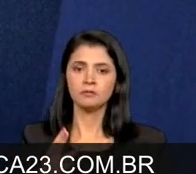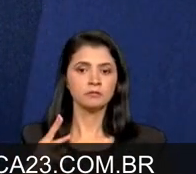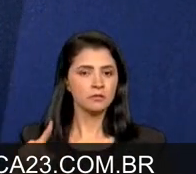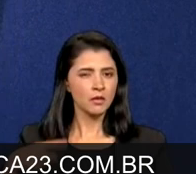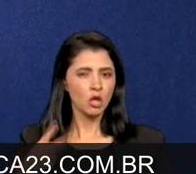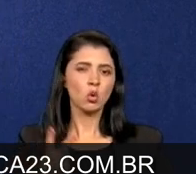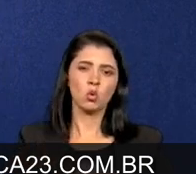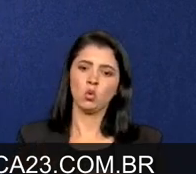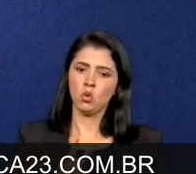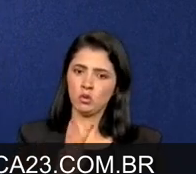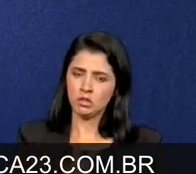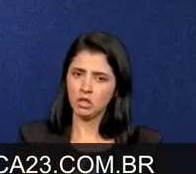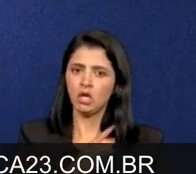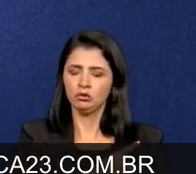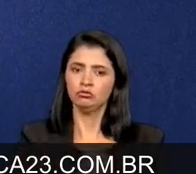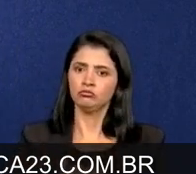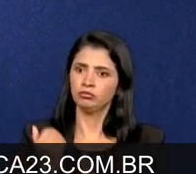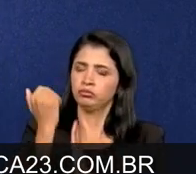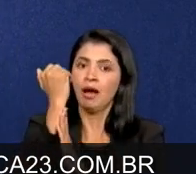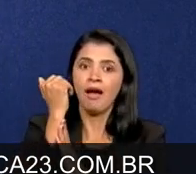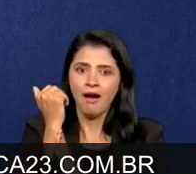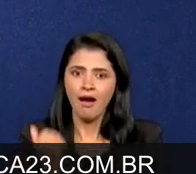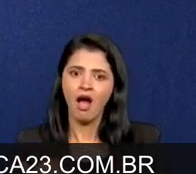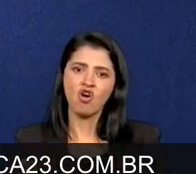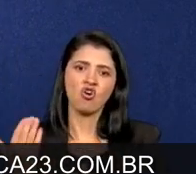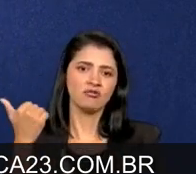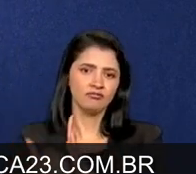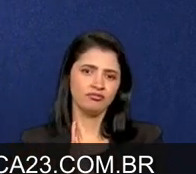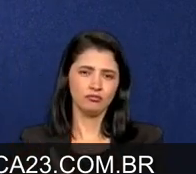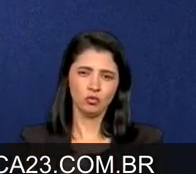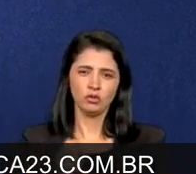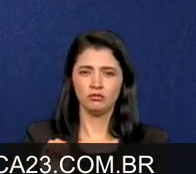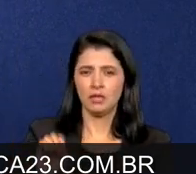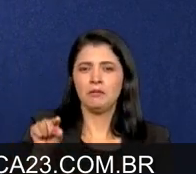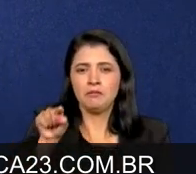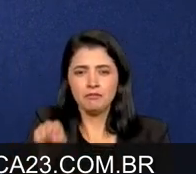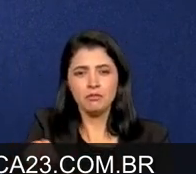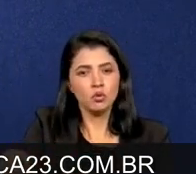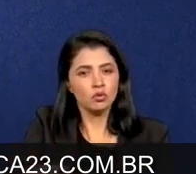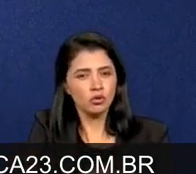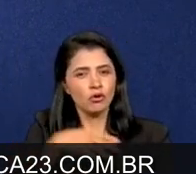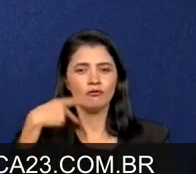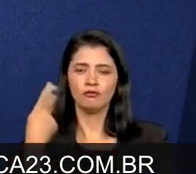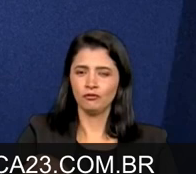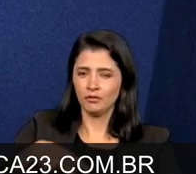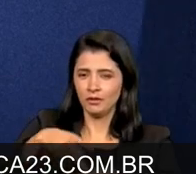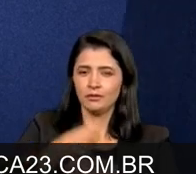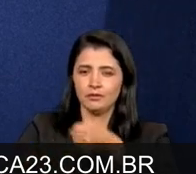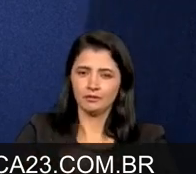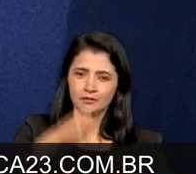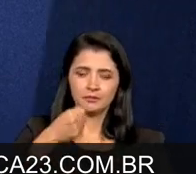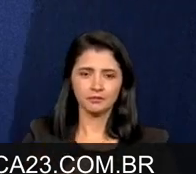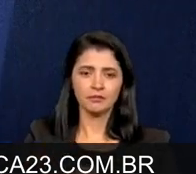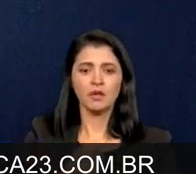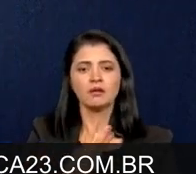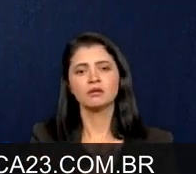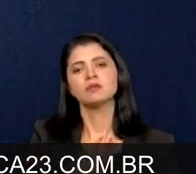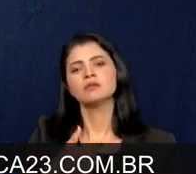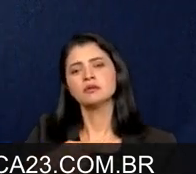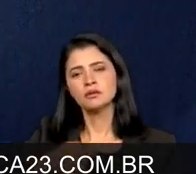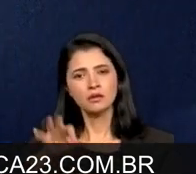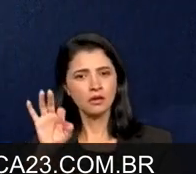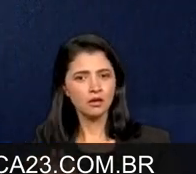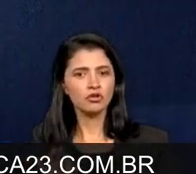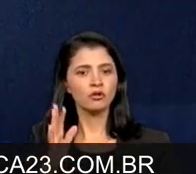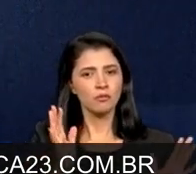após 2 anos consecutivos de aumento. Foram 80 mil casos novos no país no ano passado, 37 por